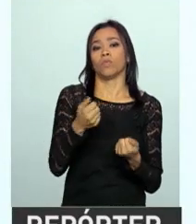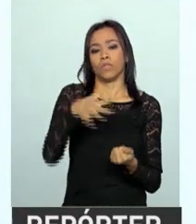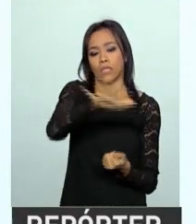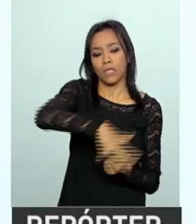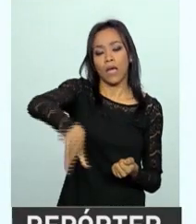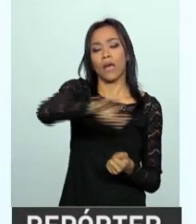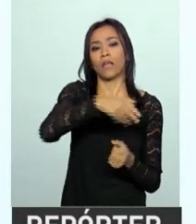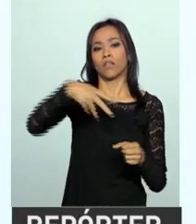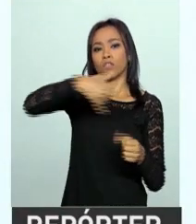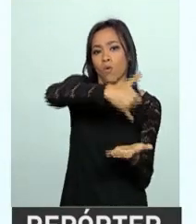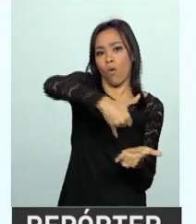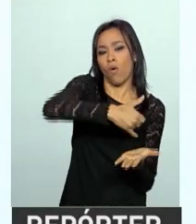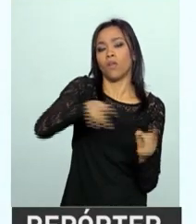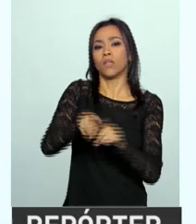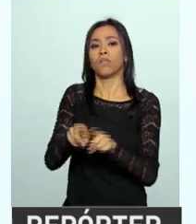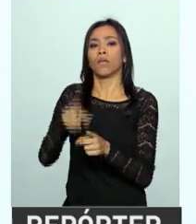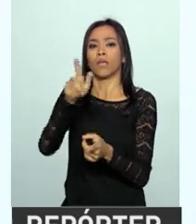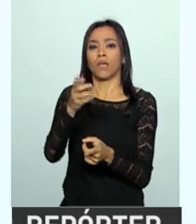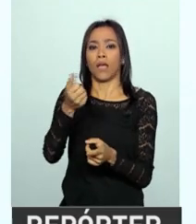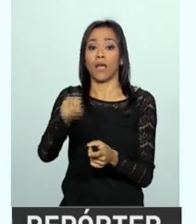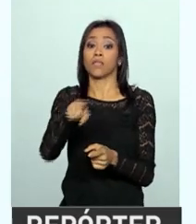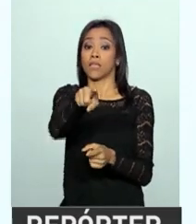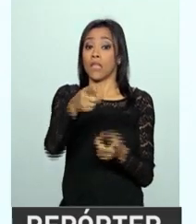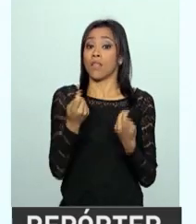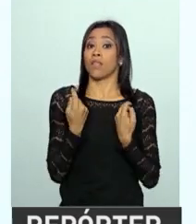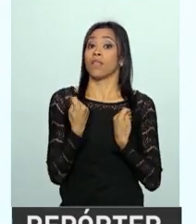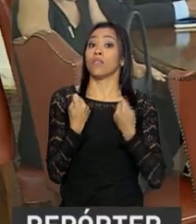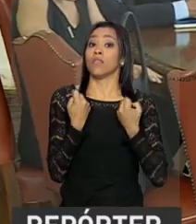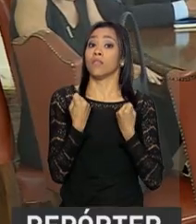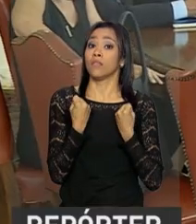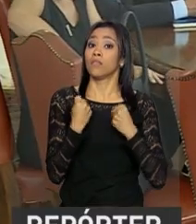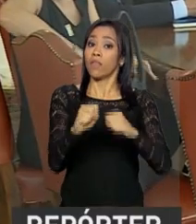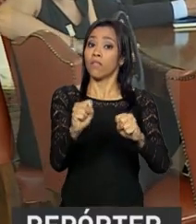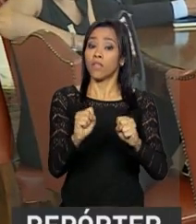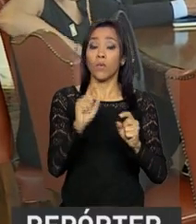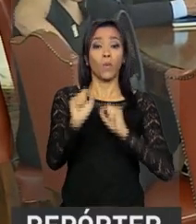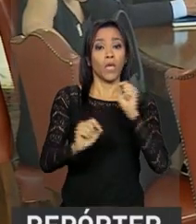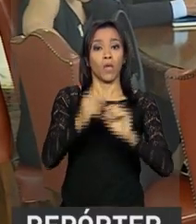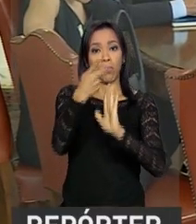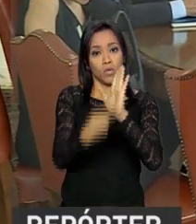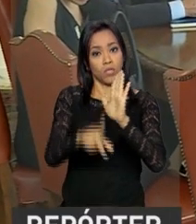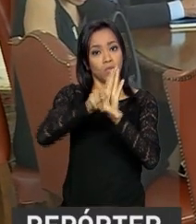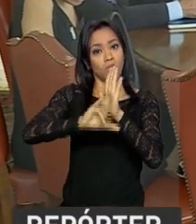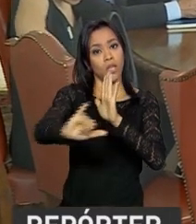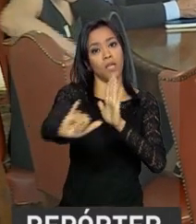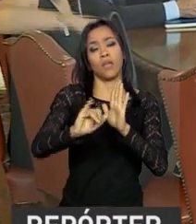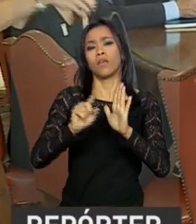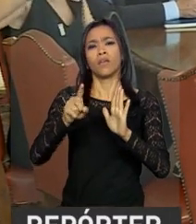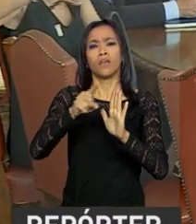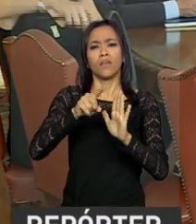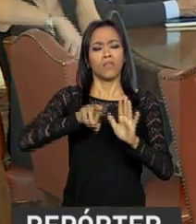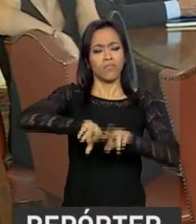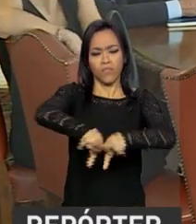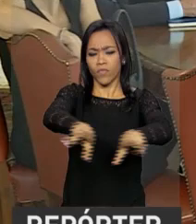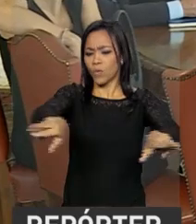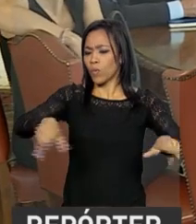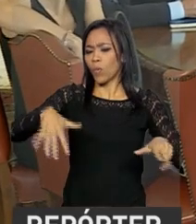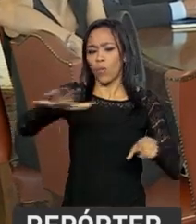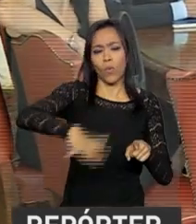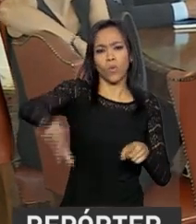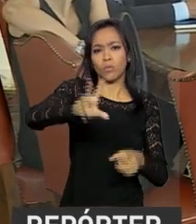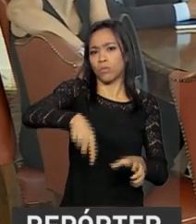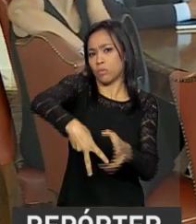da Petrobras voltou a defender o projeto de lei que retira da companhia a obrigação de explorar todos os campos do pré-sal